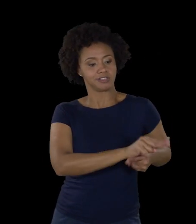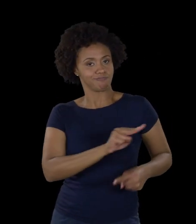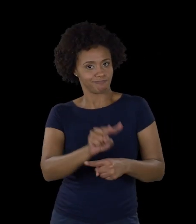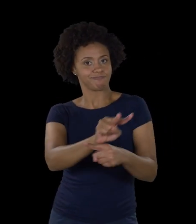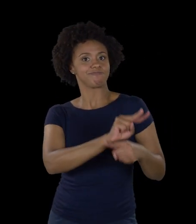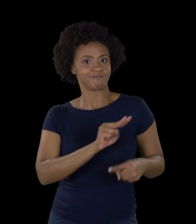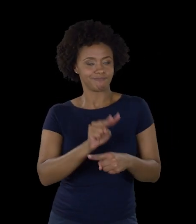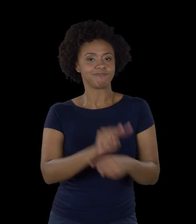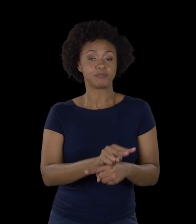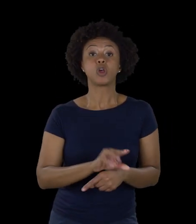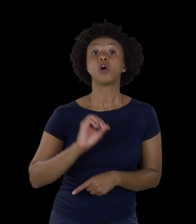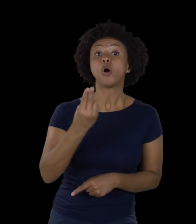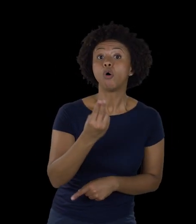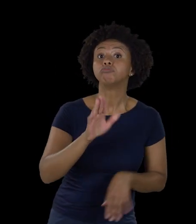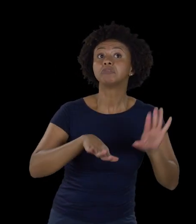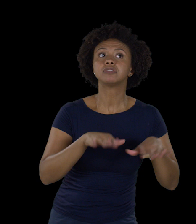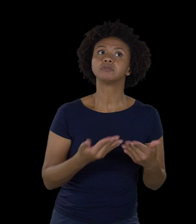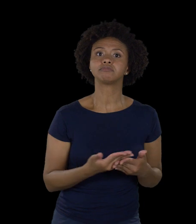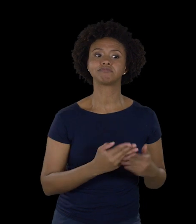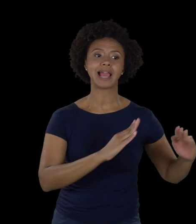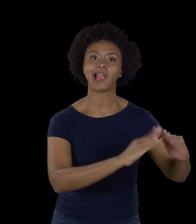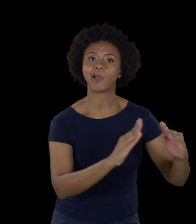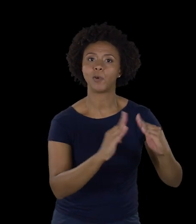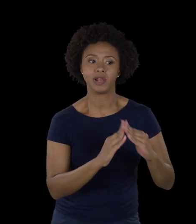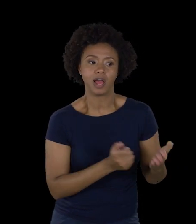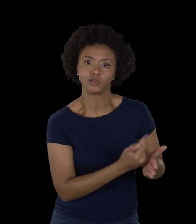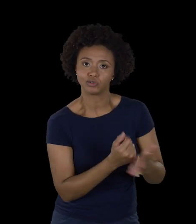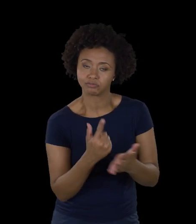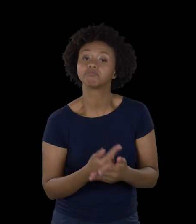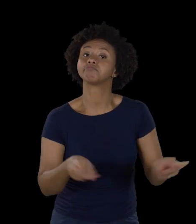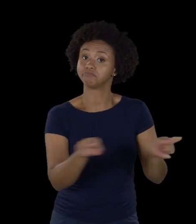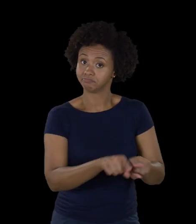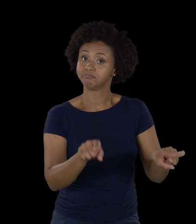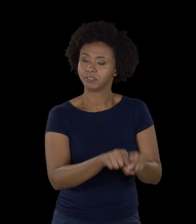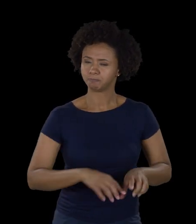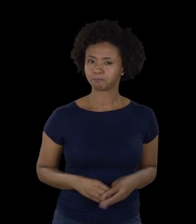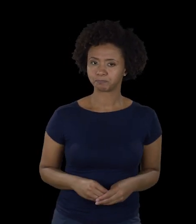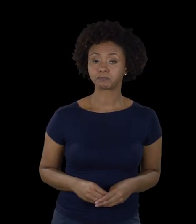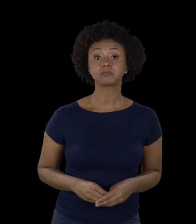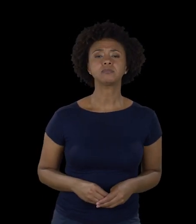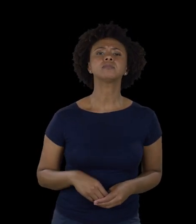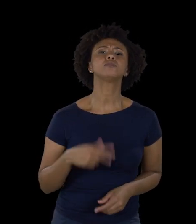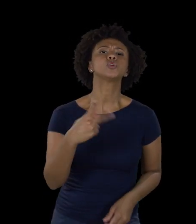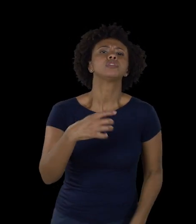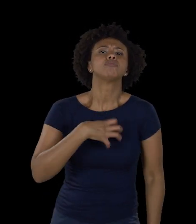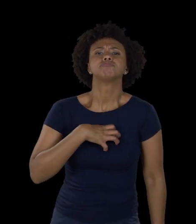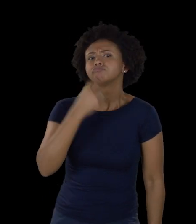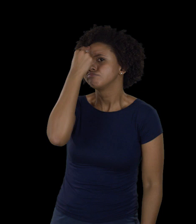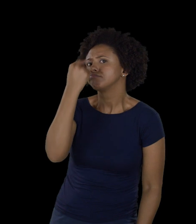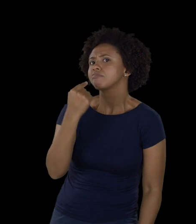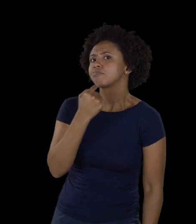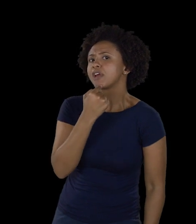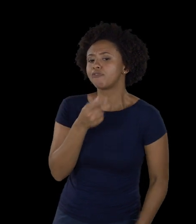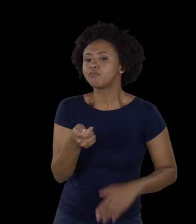os fundos imobiliários. É importante também saber o seu perfil de investidor.